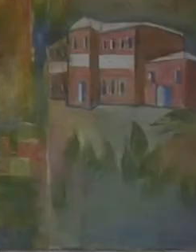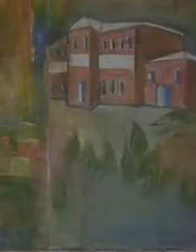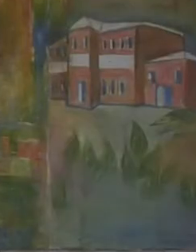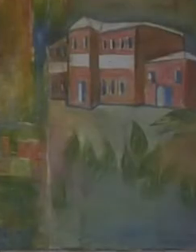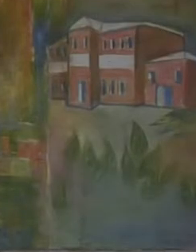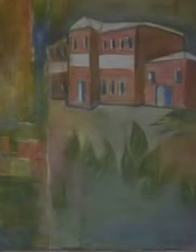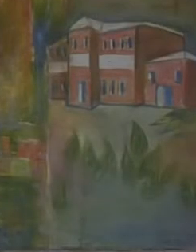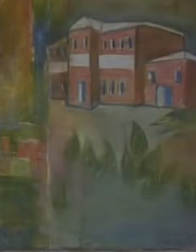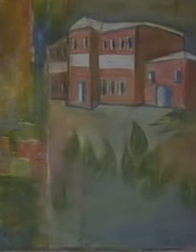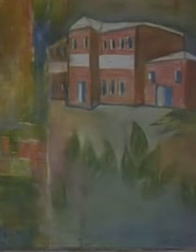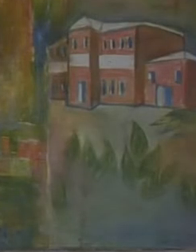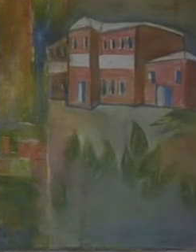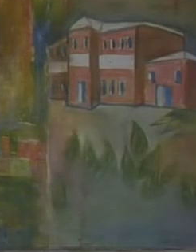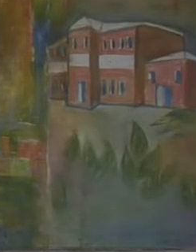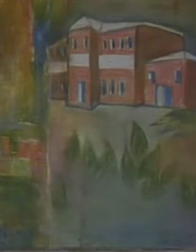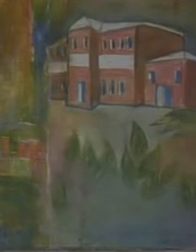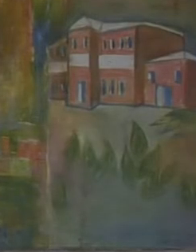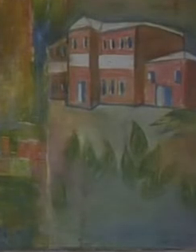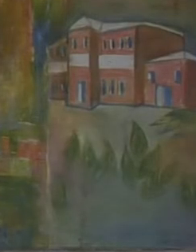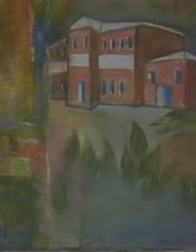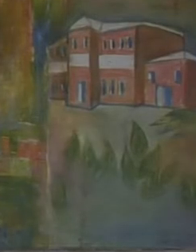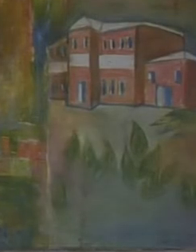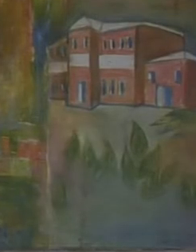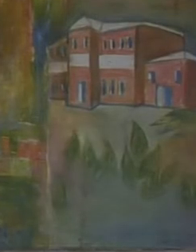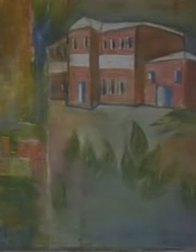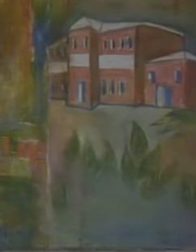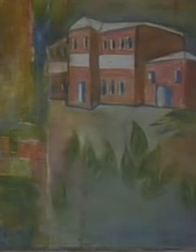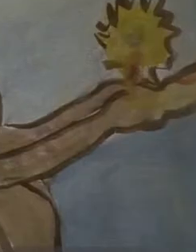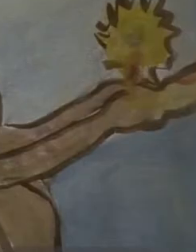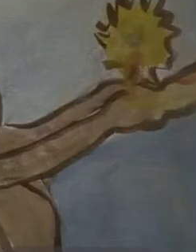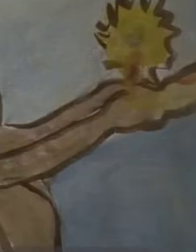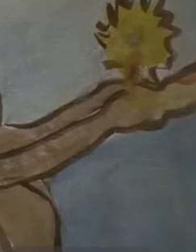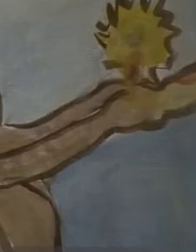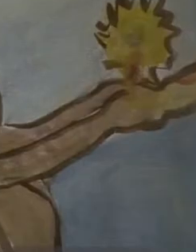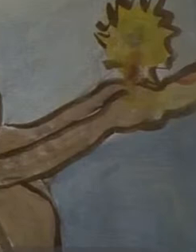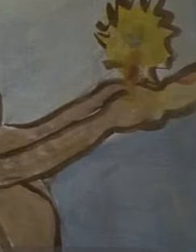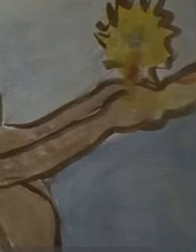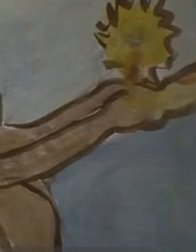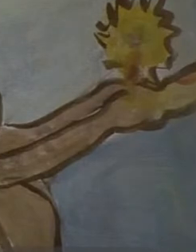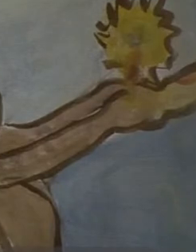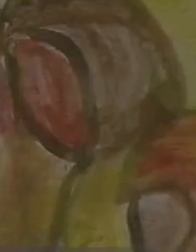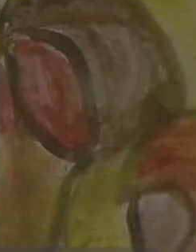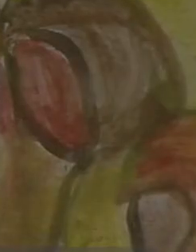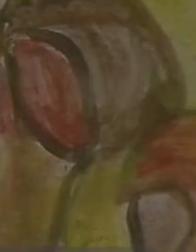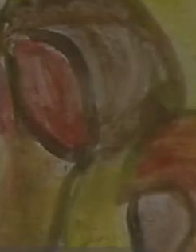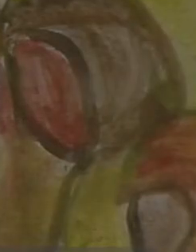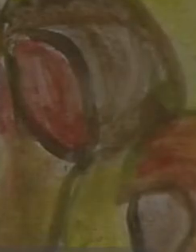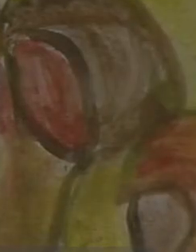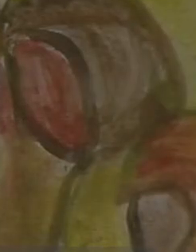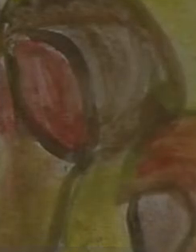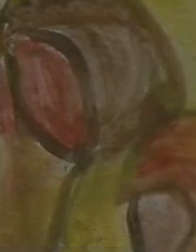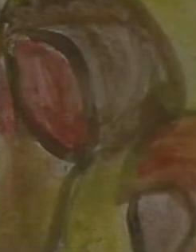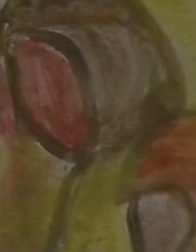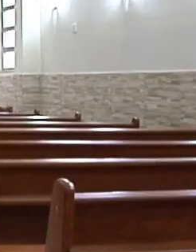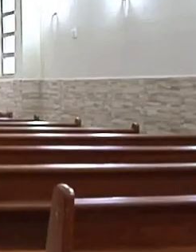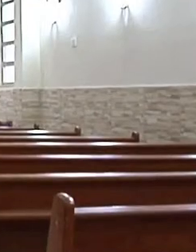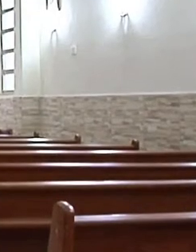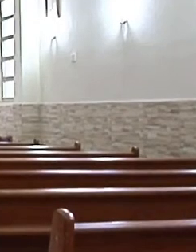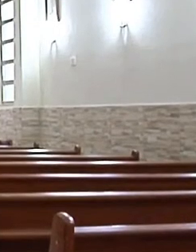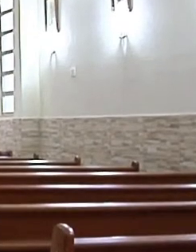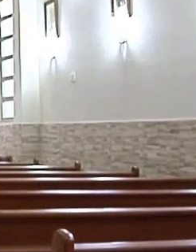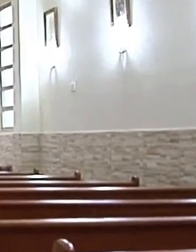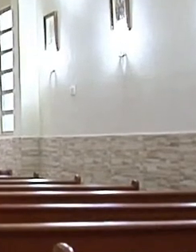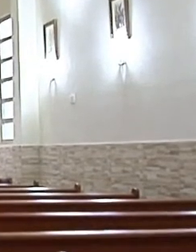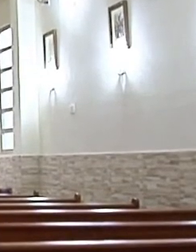O conjunto dos murais em afresco cria um roteiro artístico importante na cidade do Rio de Janeiro, cuja exposição permanente